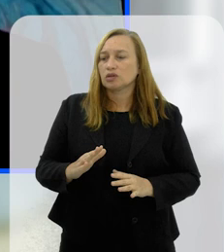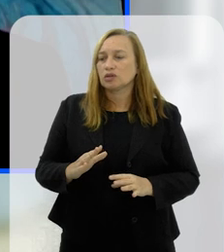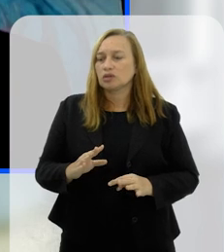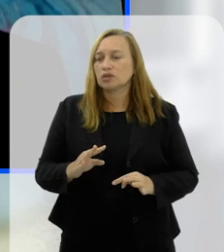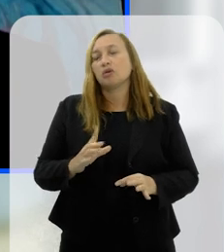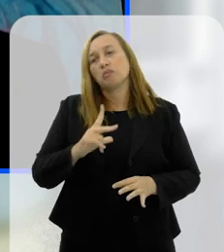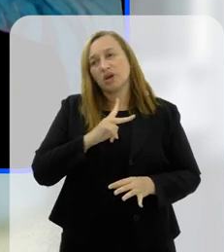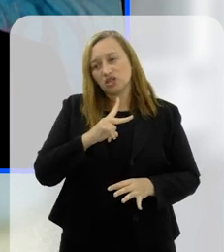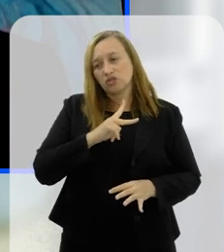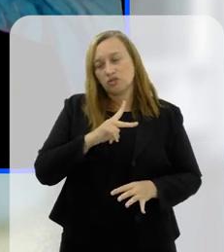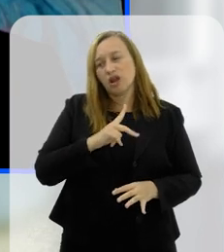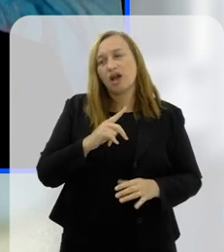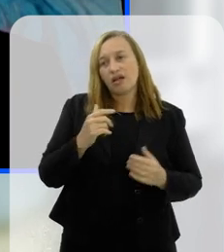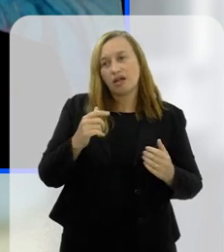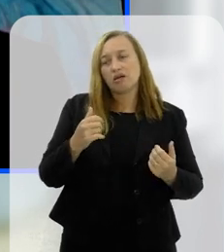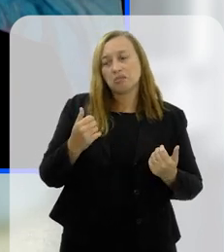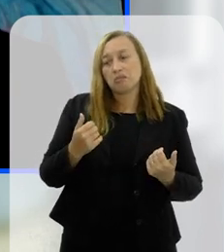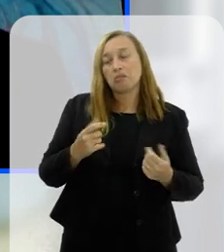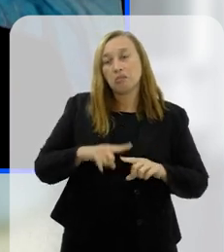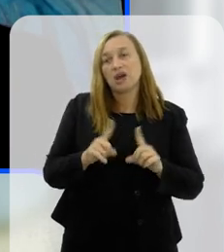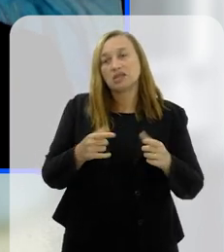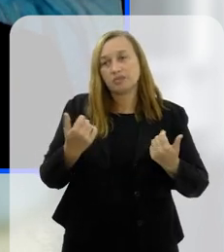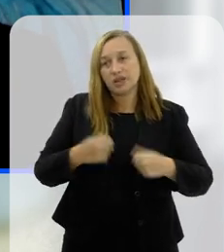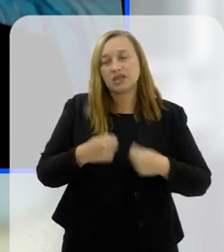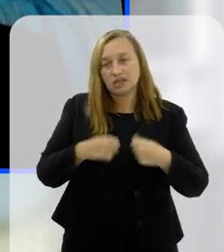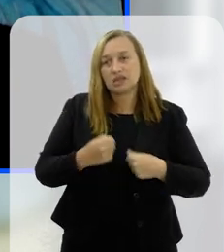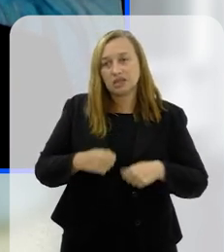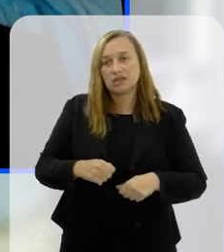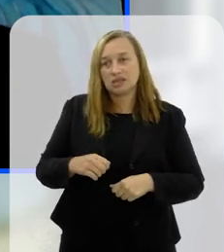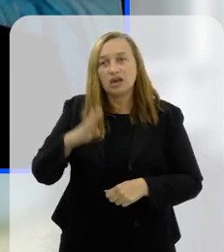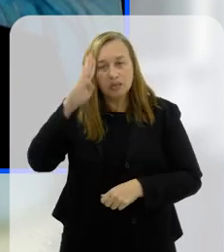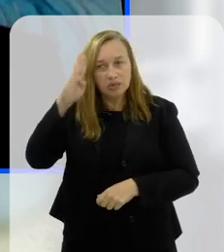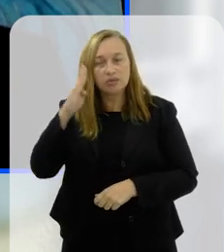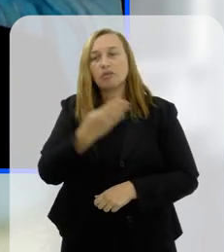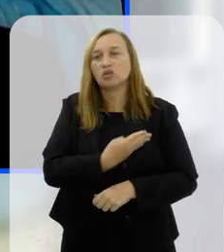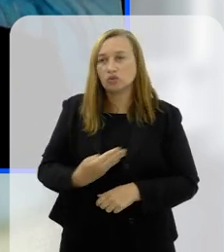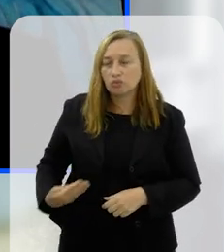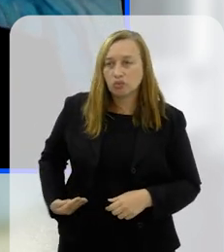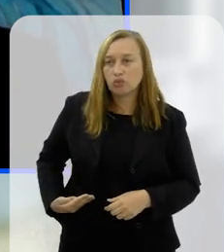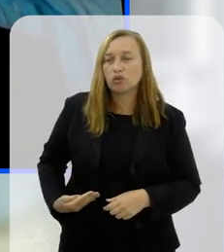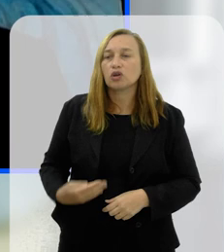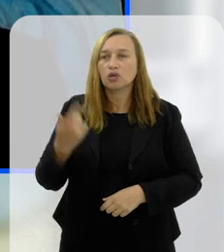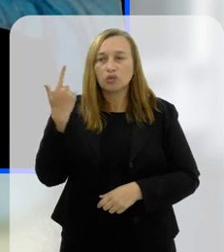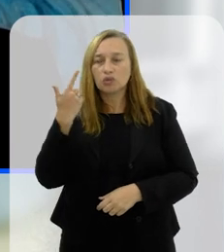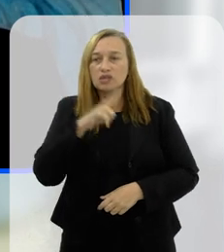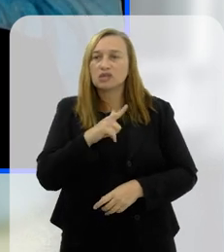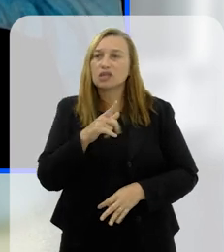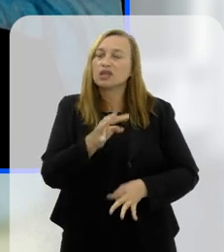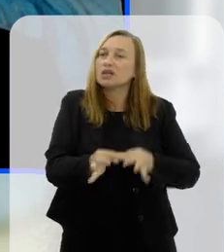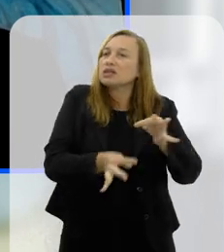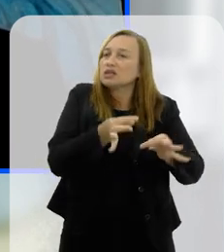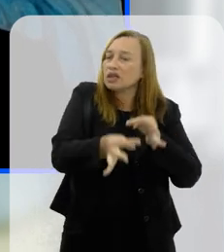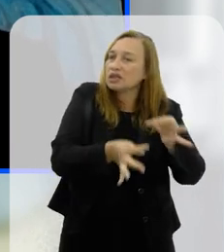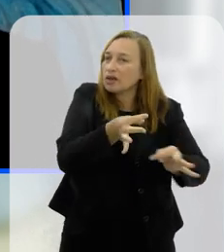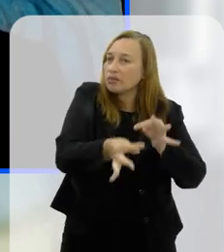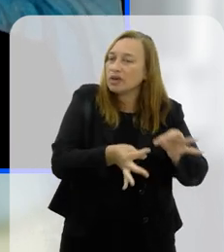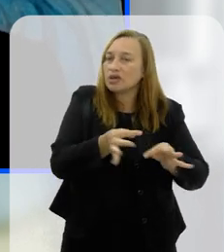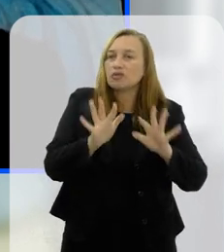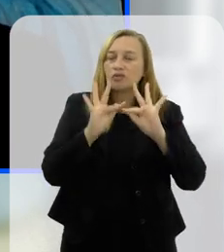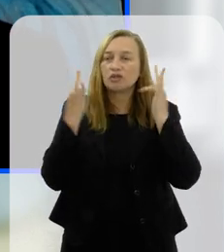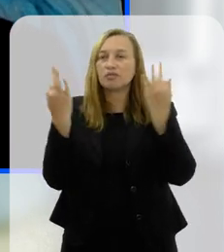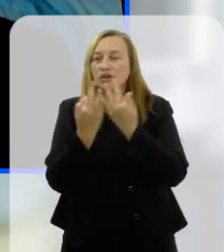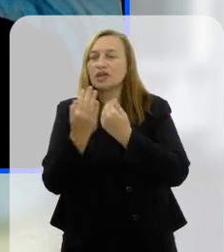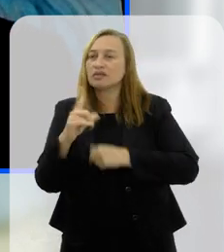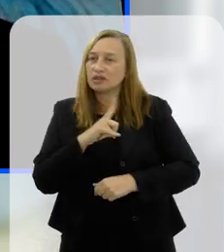importante que exista na na na rede pública eh para que esses terapeutas familiares consigam trabalhar com essas